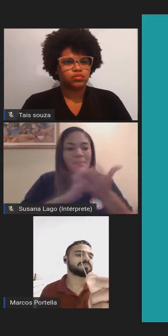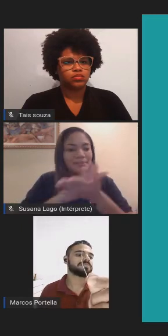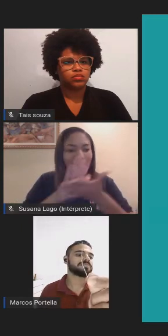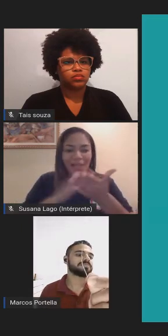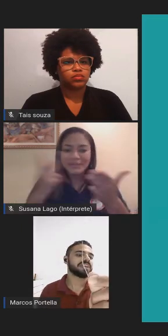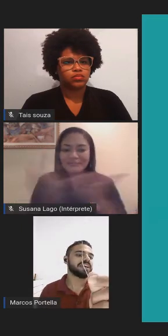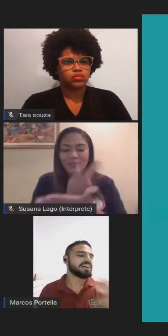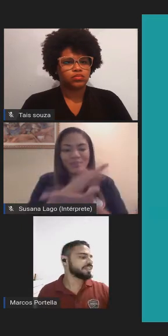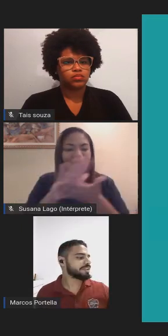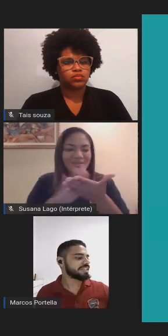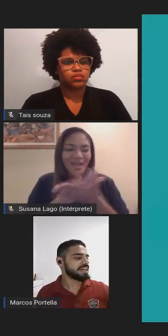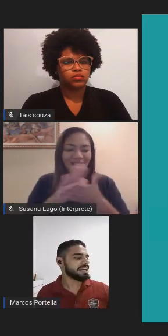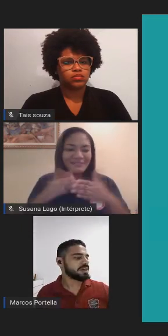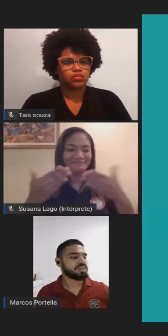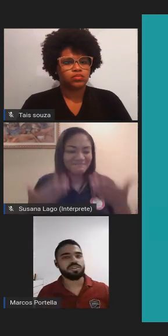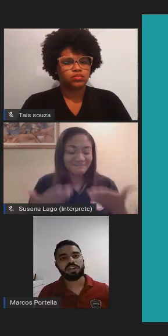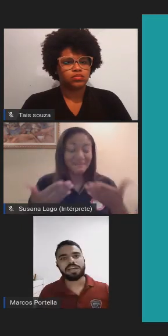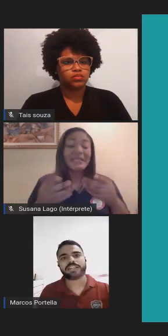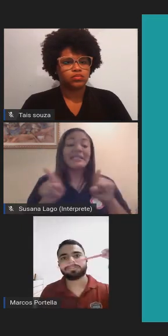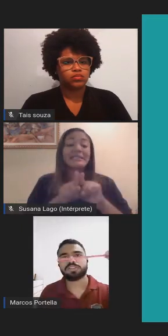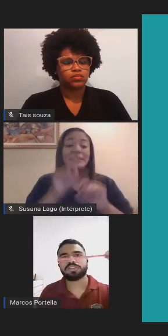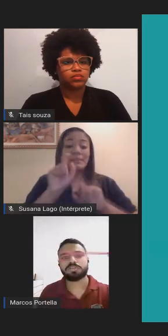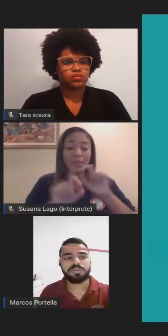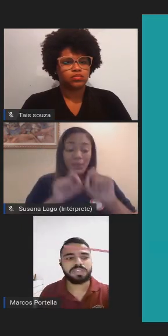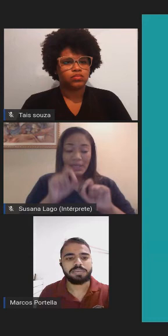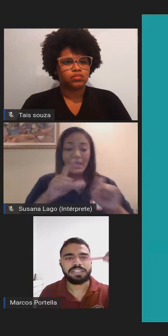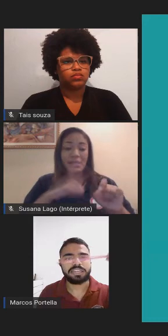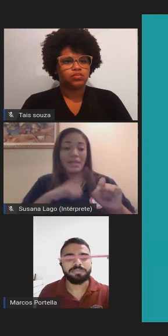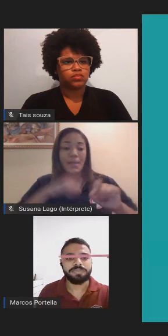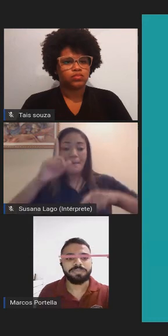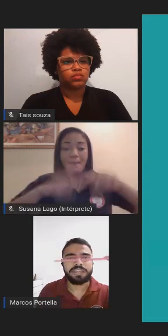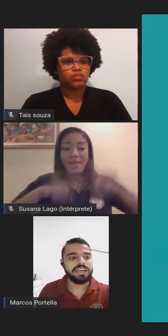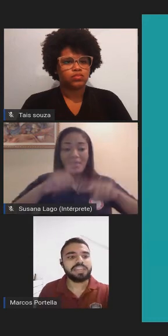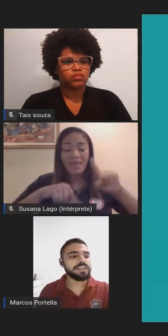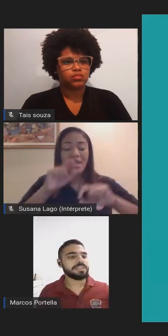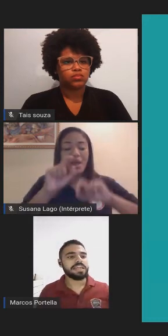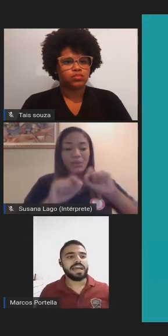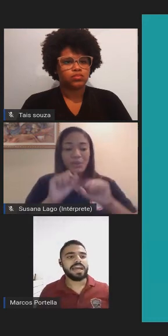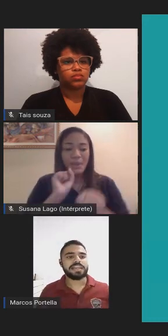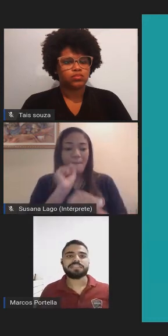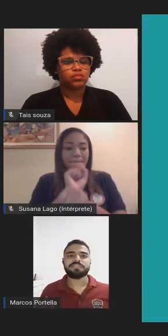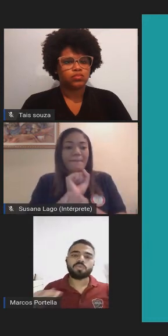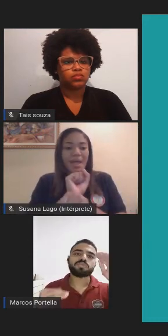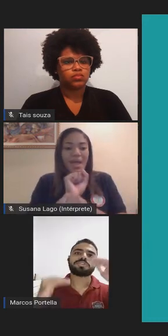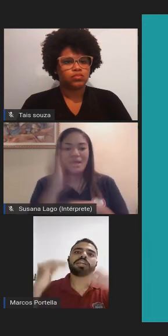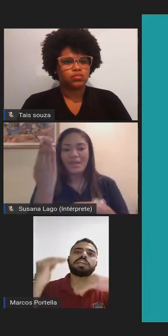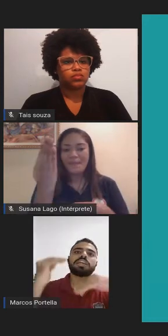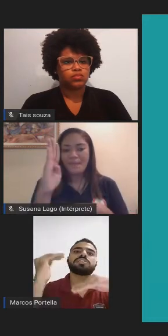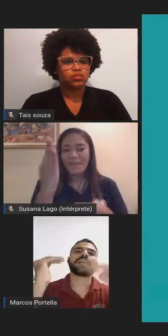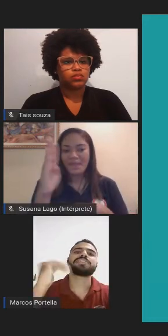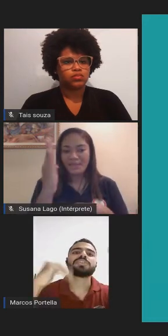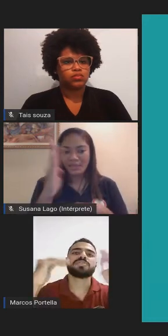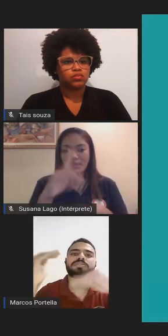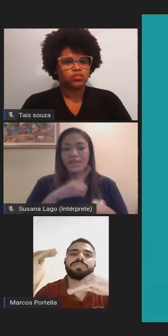papel. Tem o material que isola até um certo ponto, que nem a madeira. E tem materiais que vão conduzir